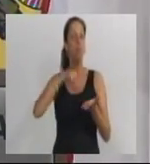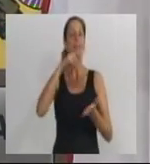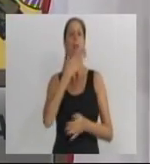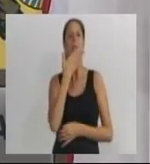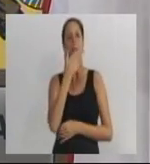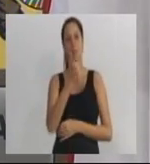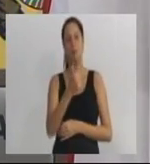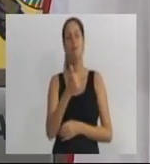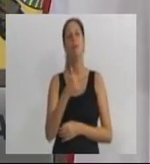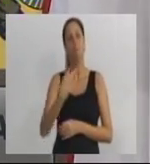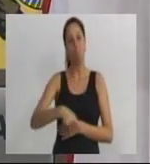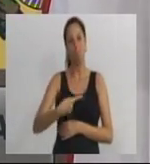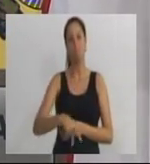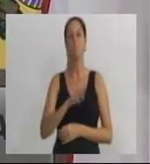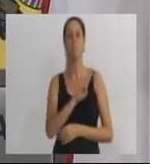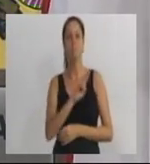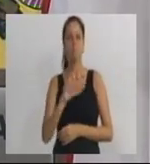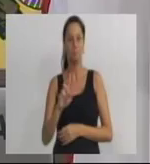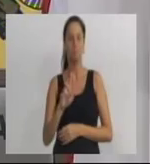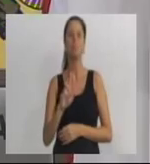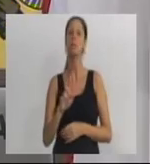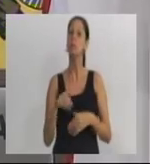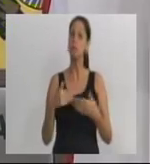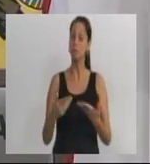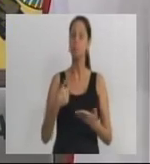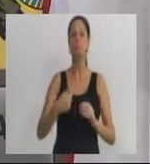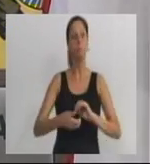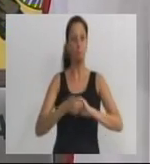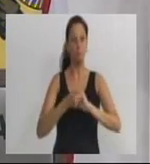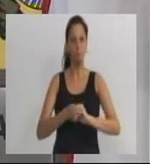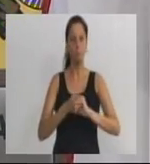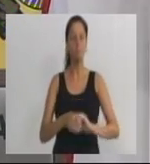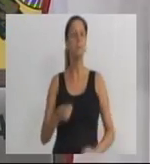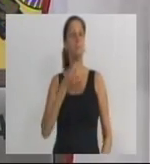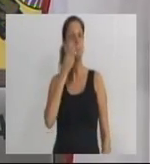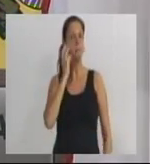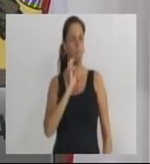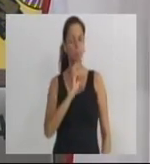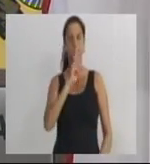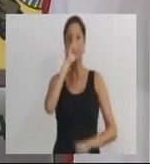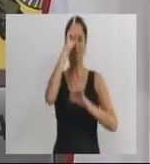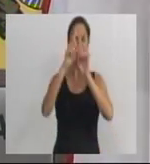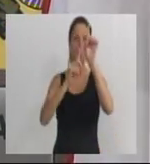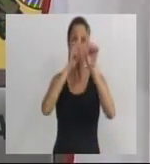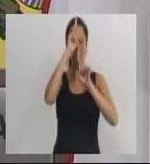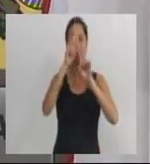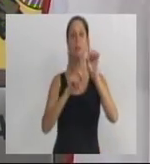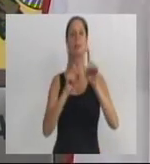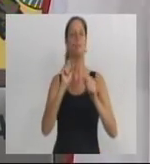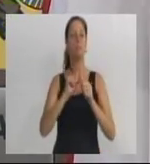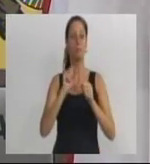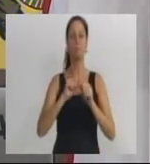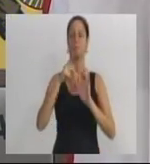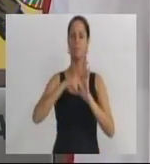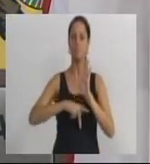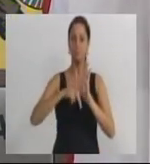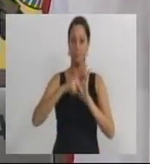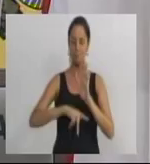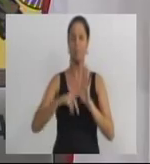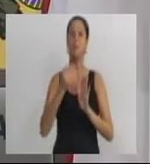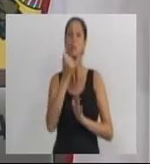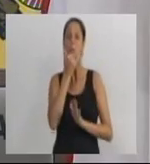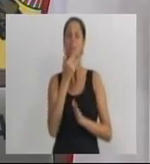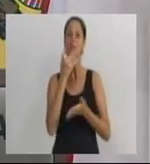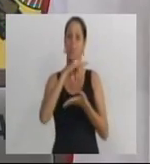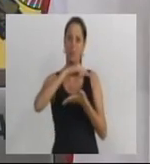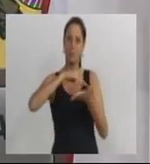para o município da cidade, para o nosso município. Então, quero parabenizar o vereador Vanderlei pela iniciativa, né, desse requerimento. Tenho